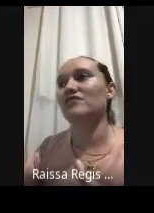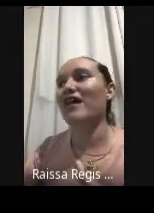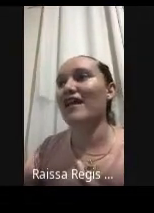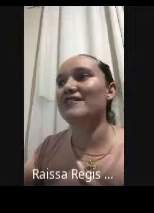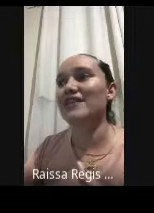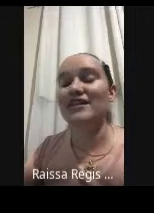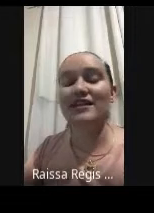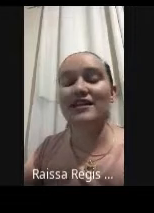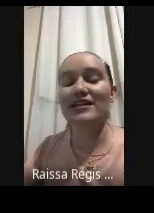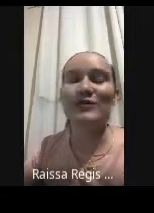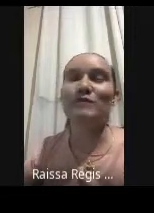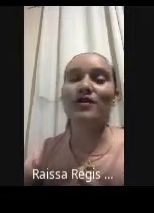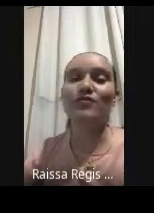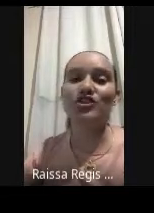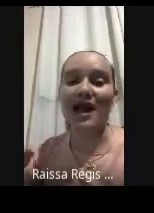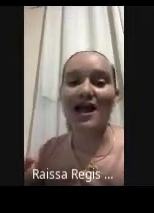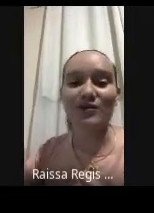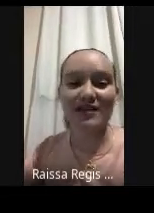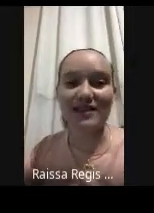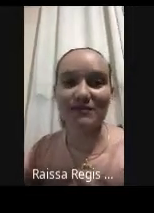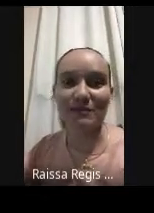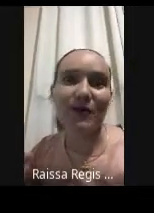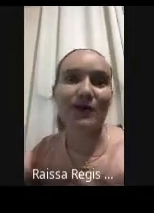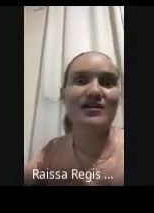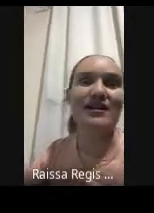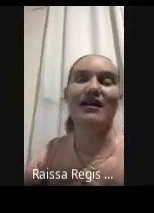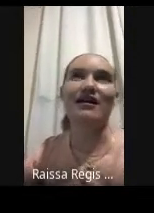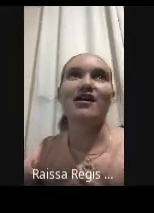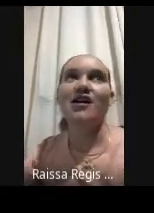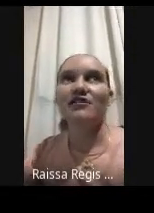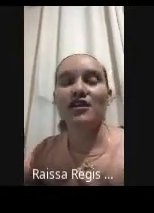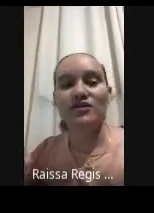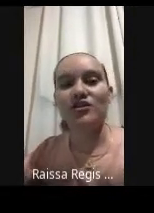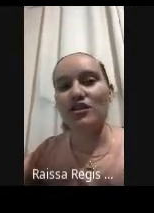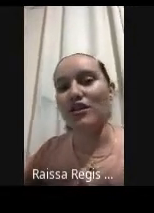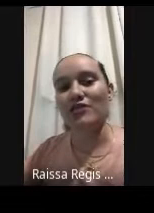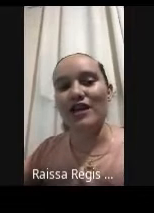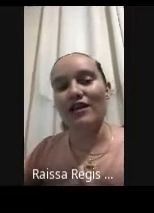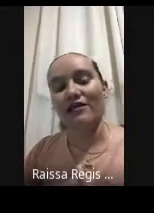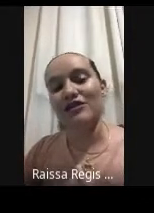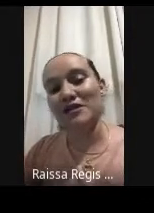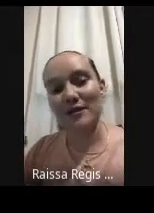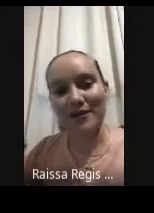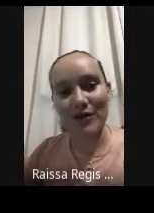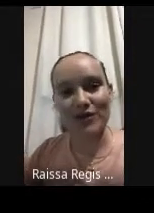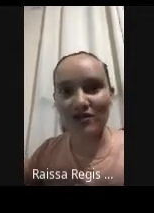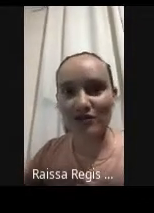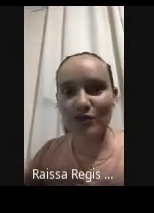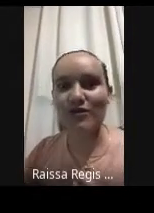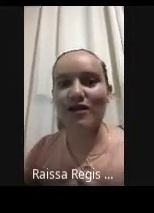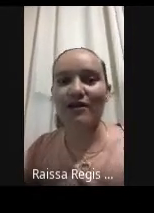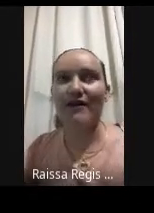às vezes, falecem e aí as pessoas pegam o diário e têm acesso a memórias, a escritos antigos, né? A gente mesmo na